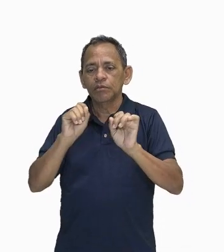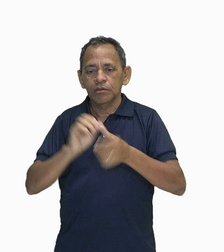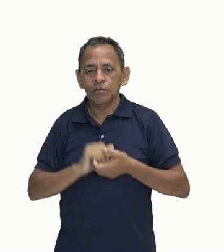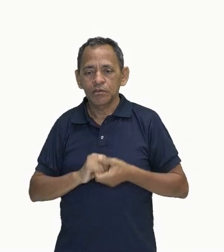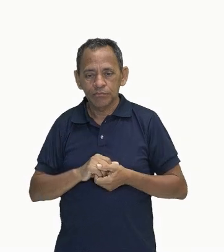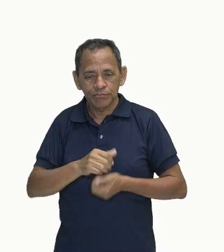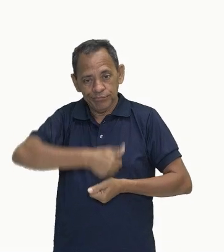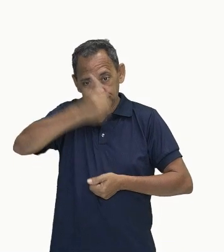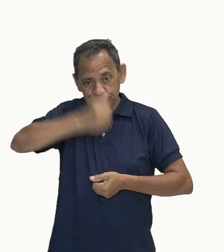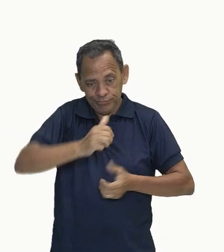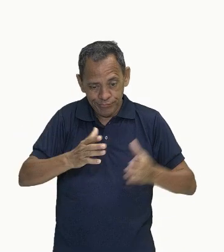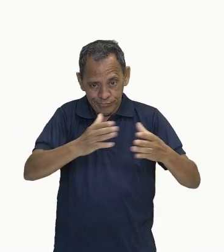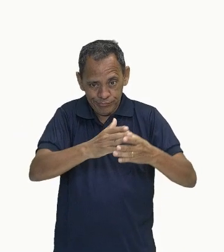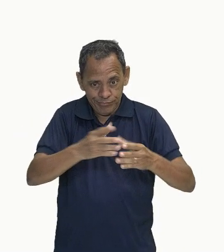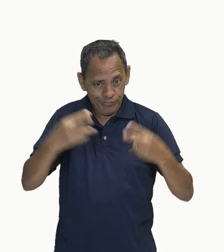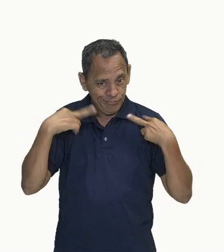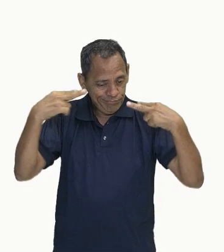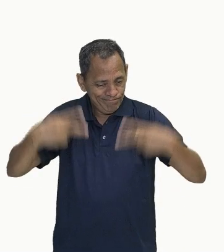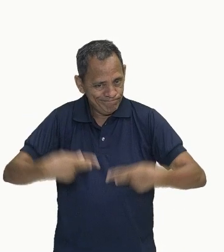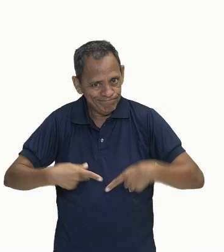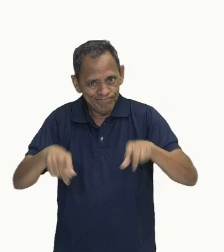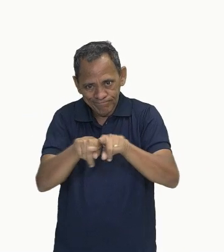grupos humanos.